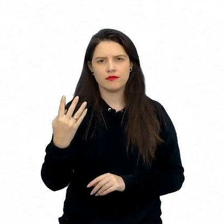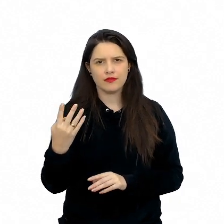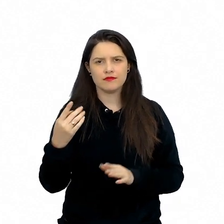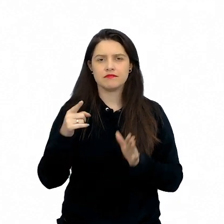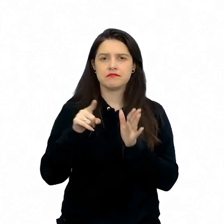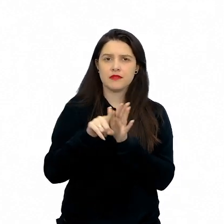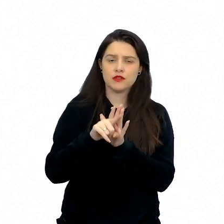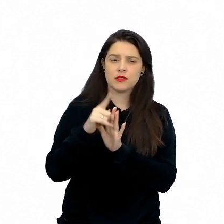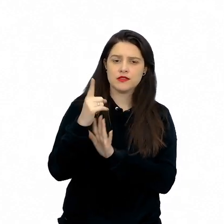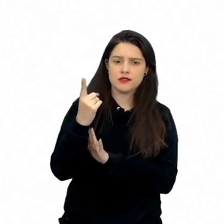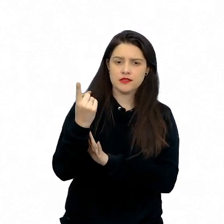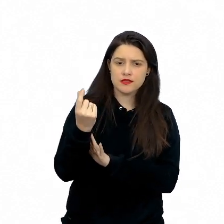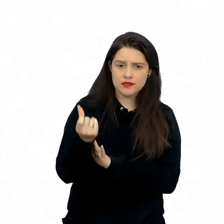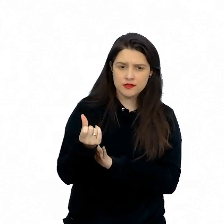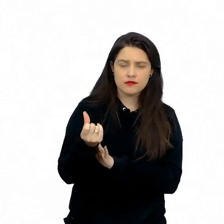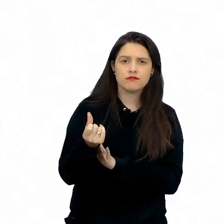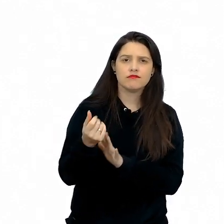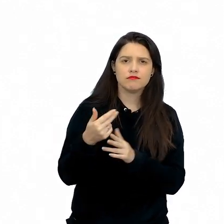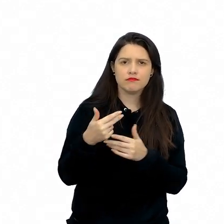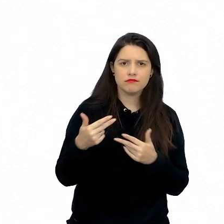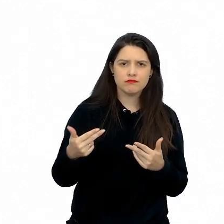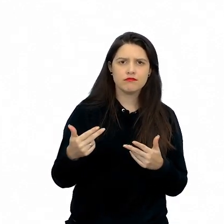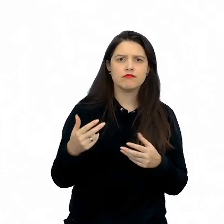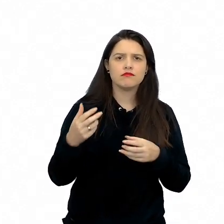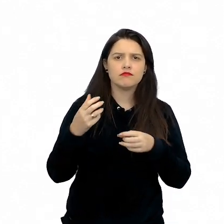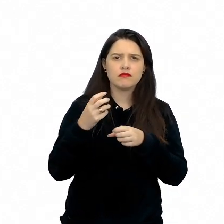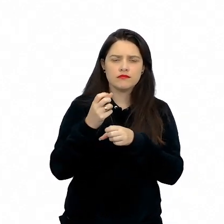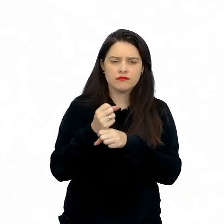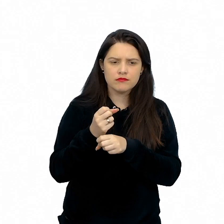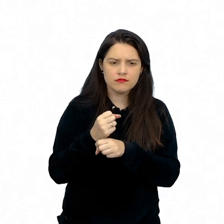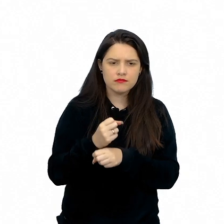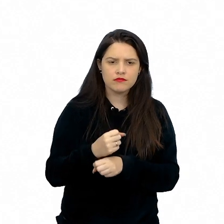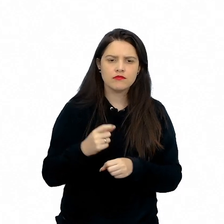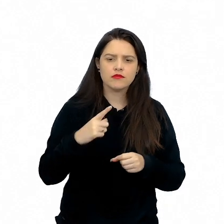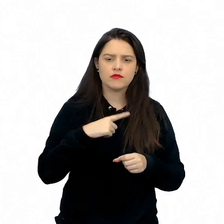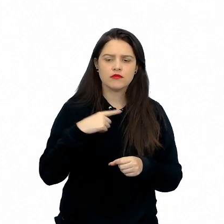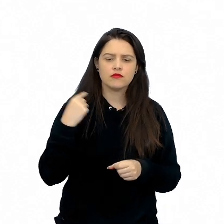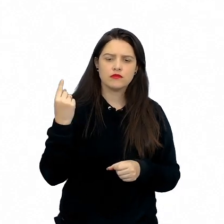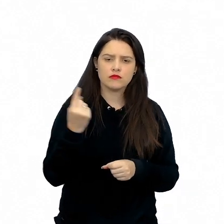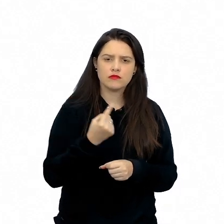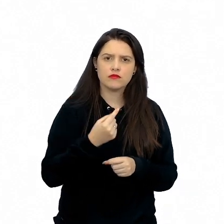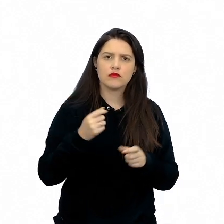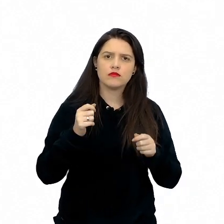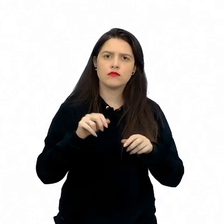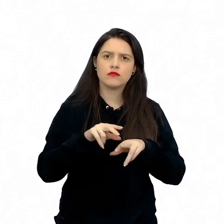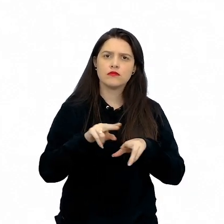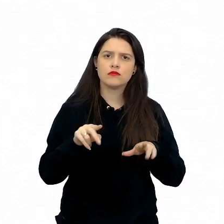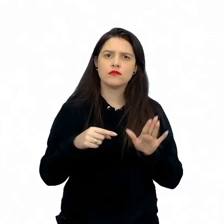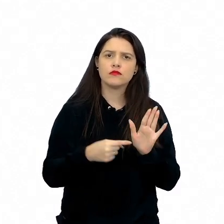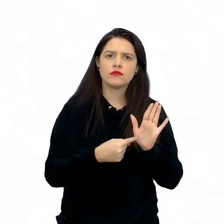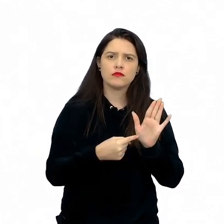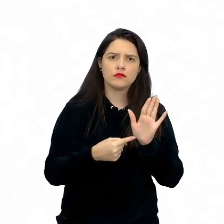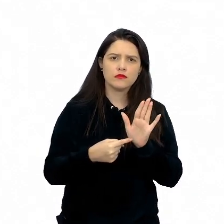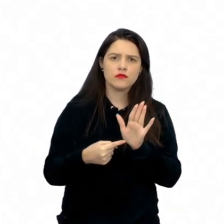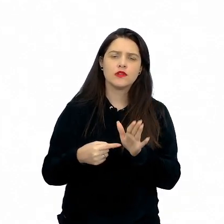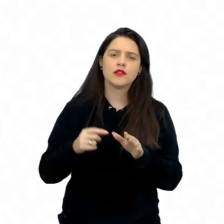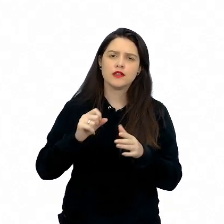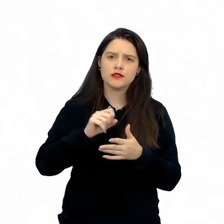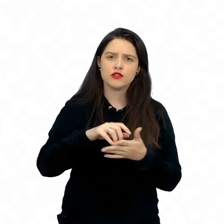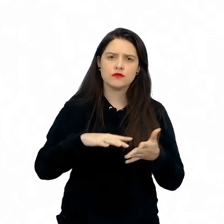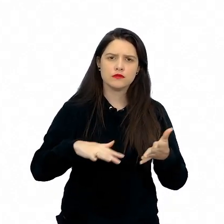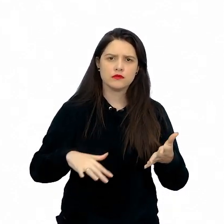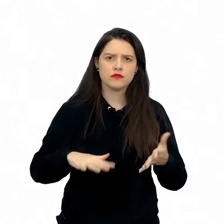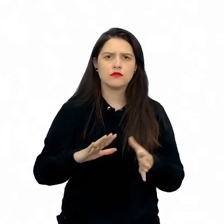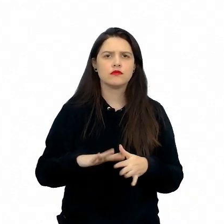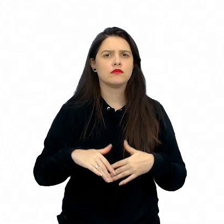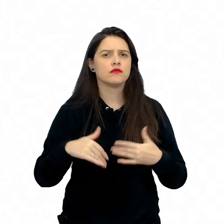minha atividade? Então, isso é um possível erro também que os estudantes podem cometer nessa atividade.